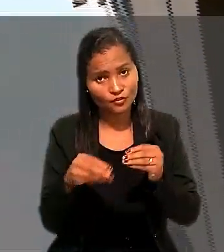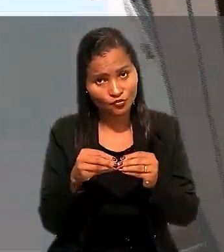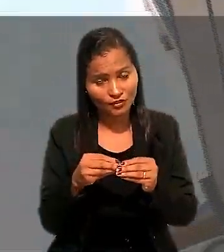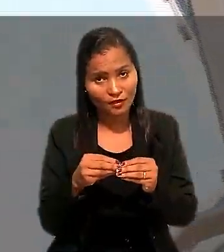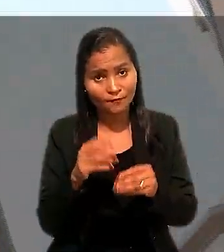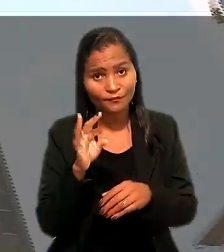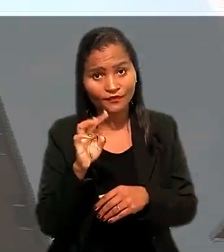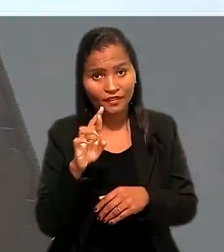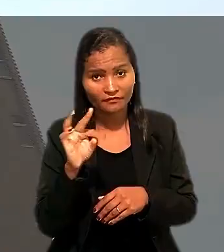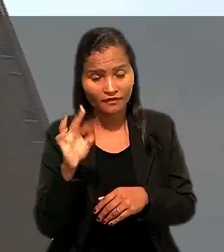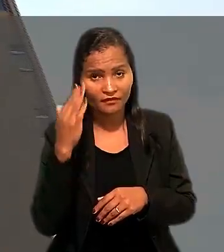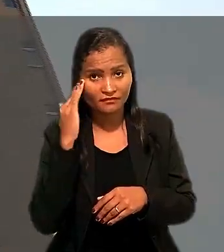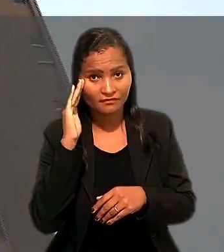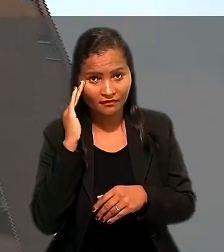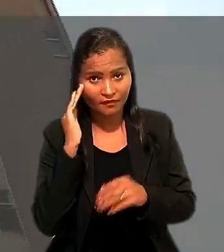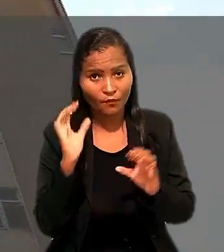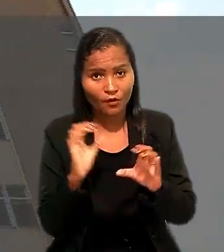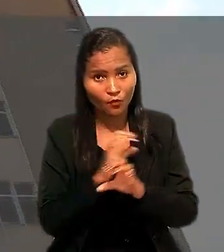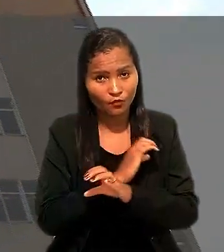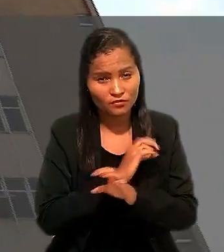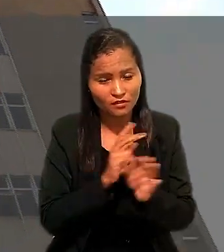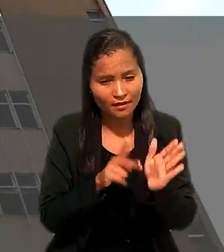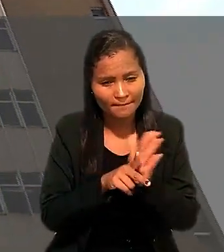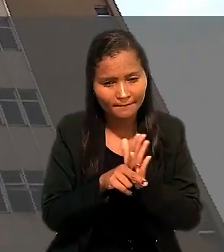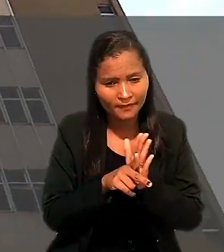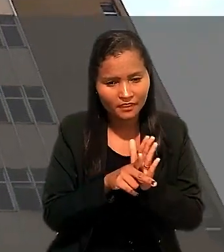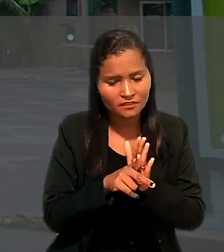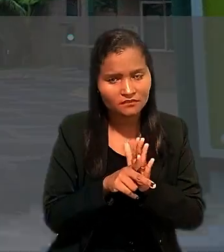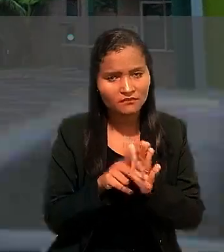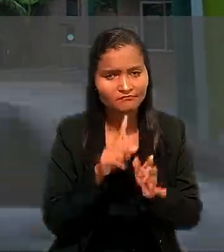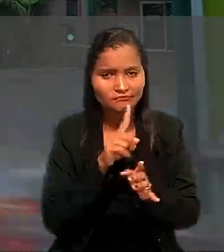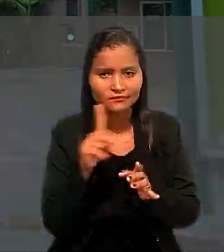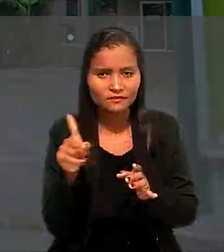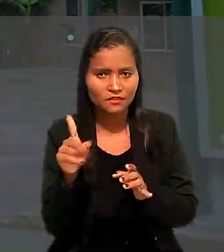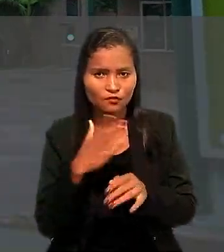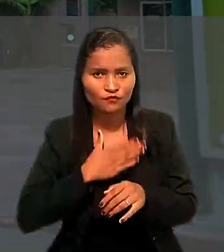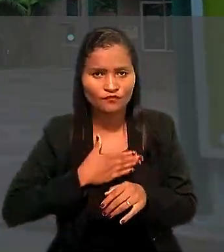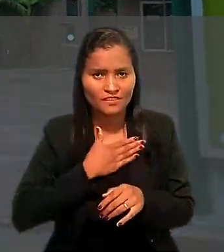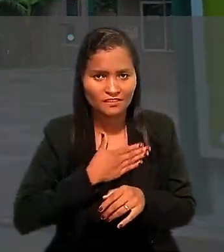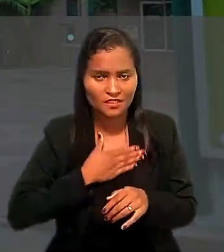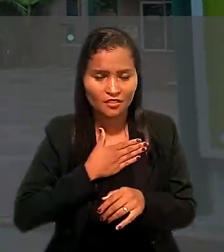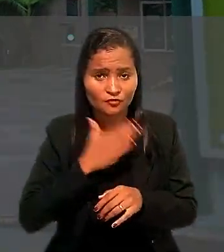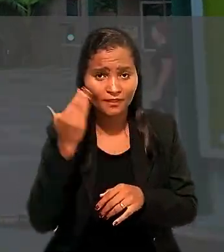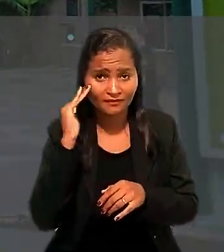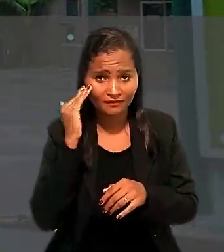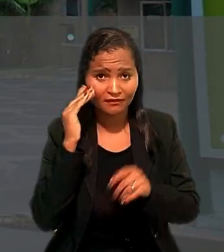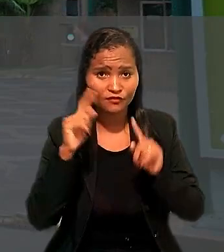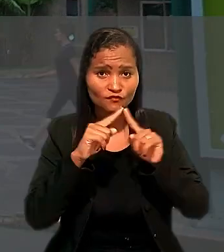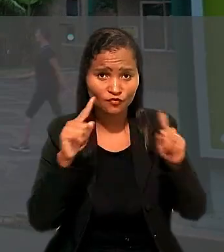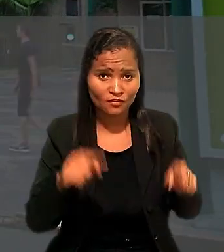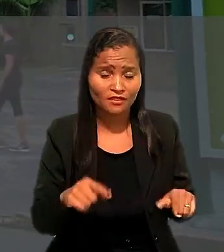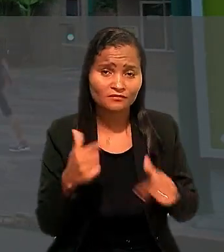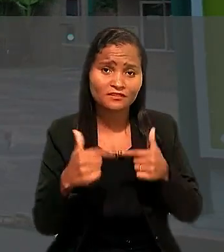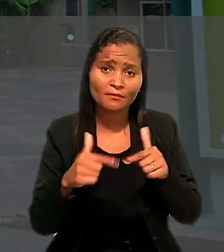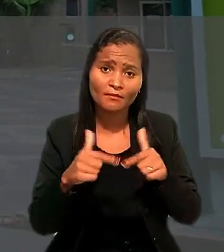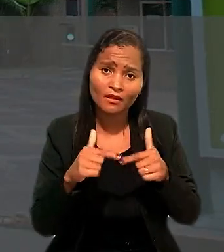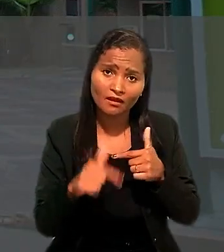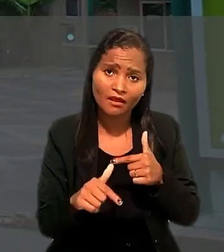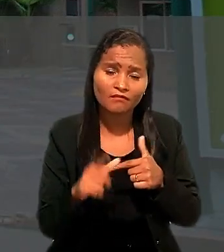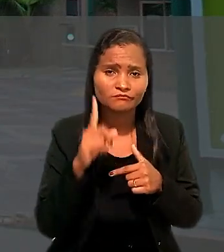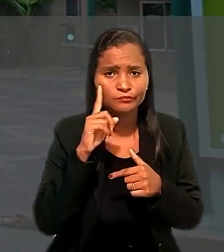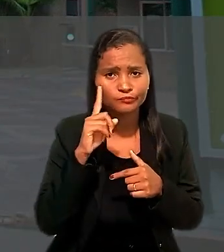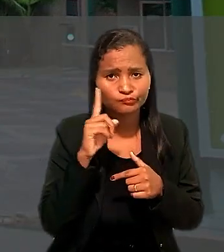do adicional. O TRT entendeu que a conclusão da perícia era insuficiente para considerar que os empregados atuavam de